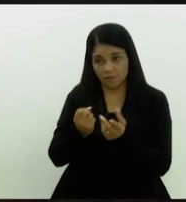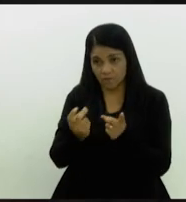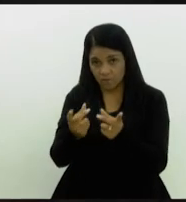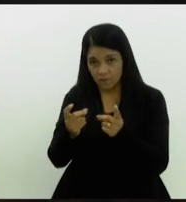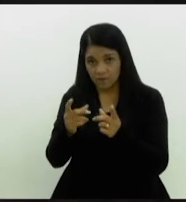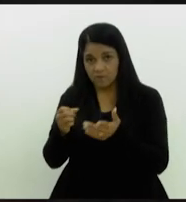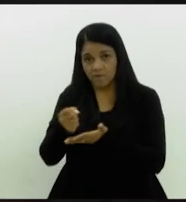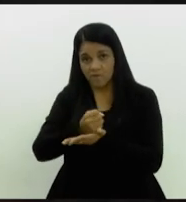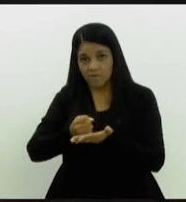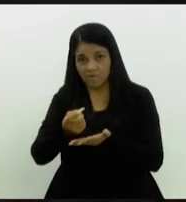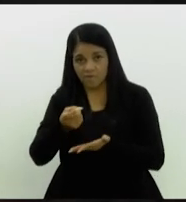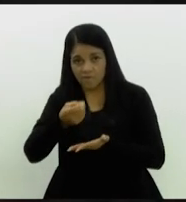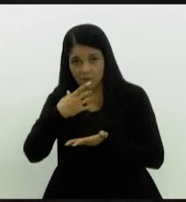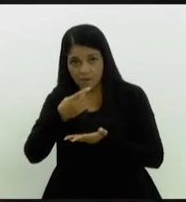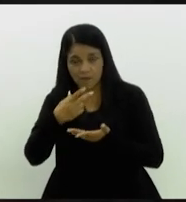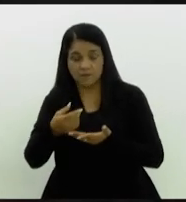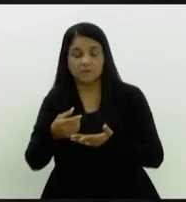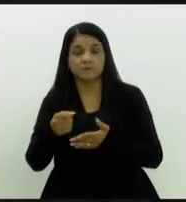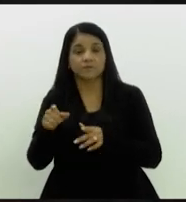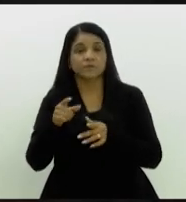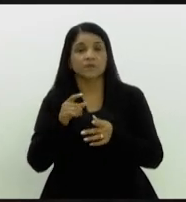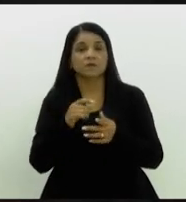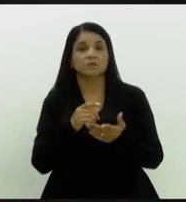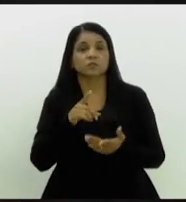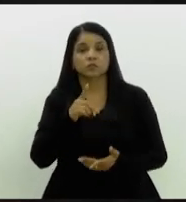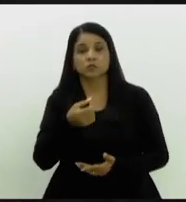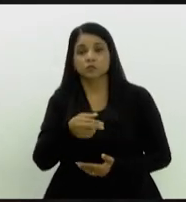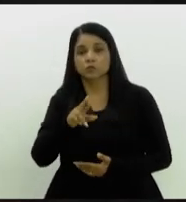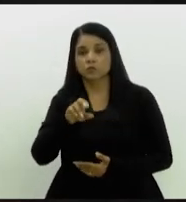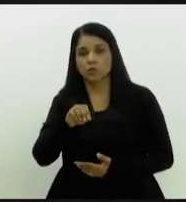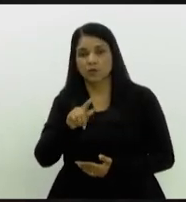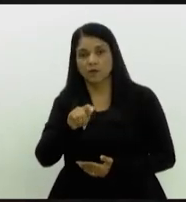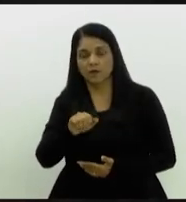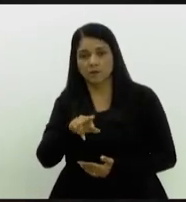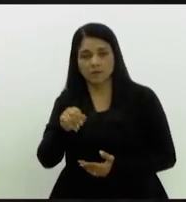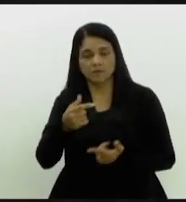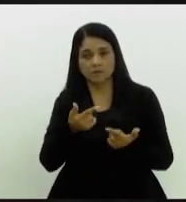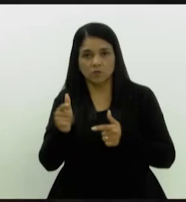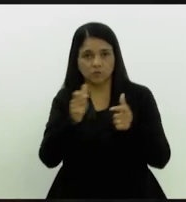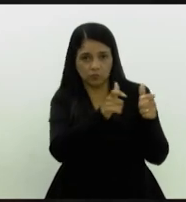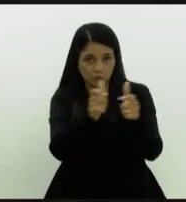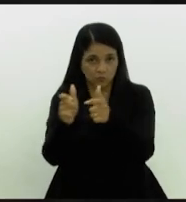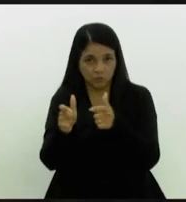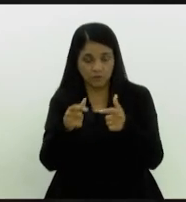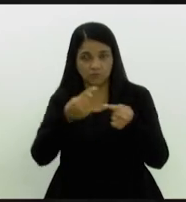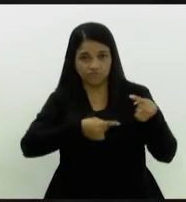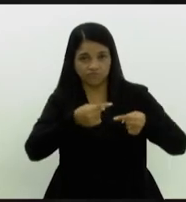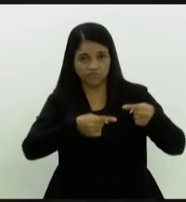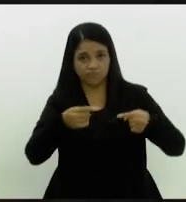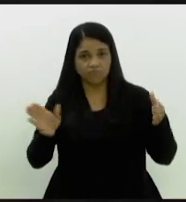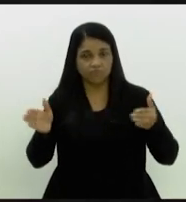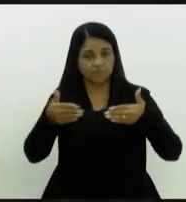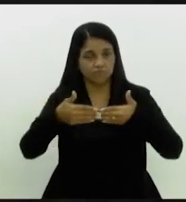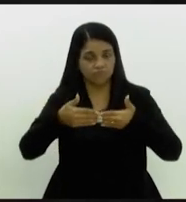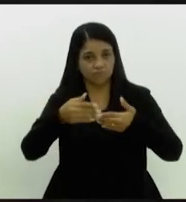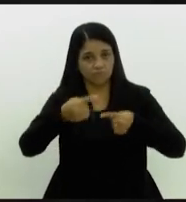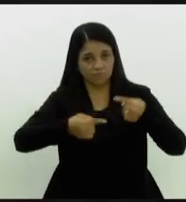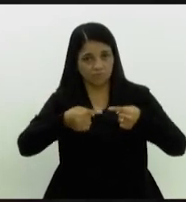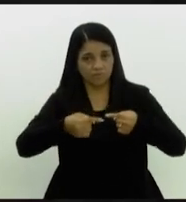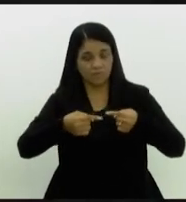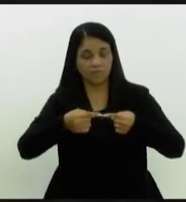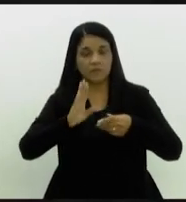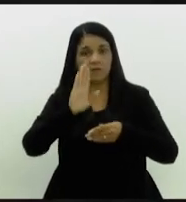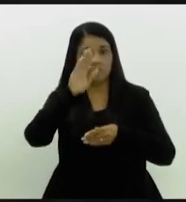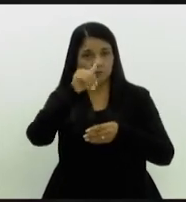e drogarias do Estado do Rio de Janeiro e dá outras providências. Em discussão, não havendo quem queira discutir, encerrada a